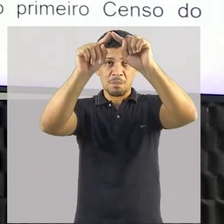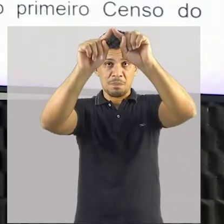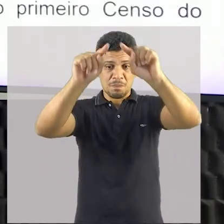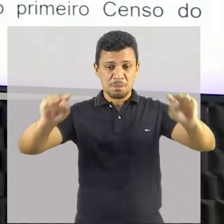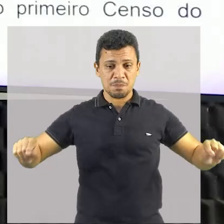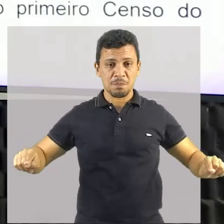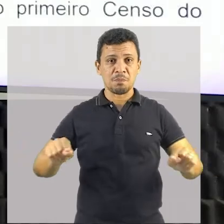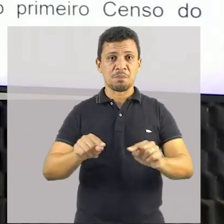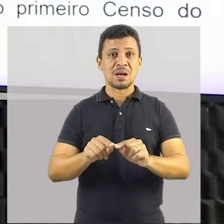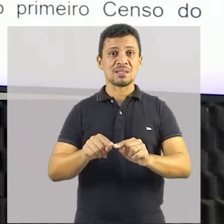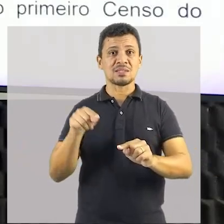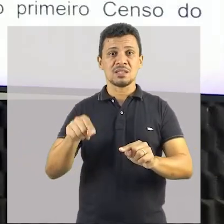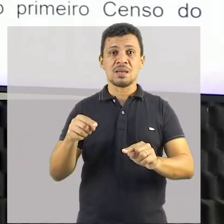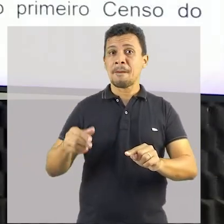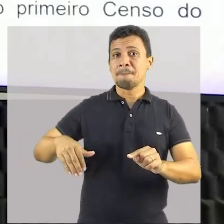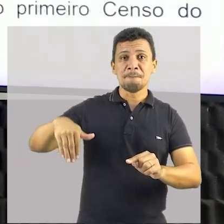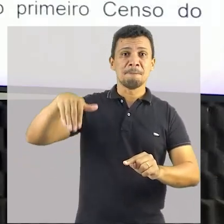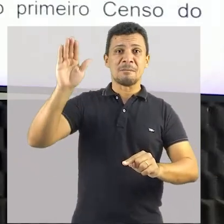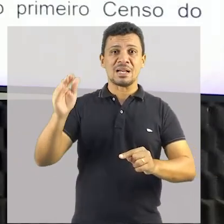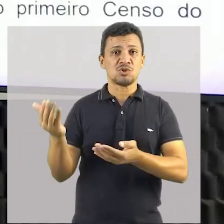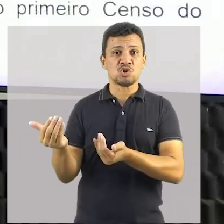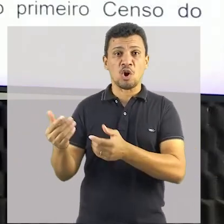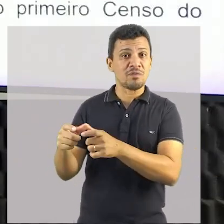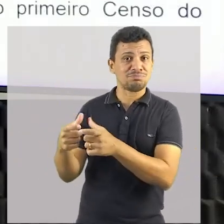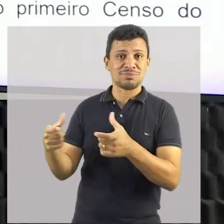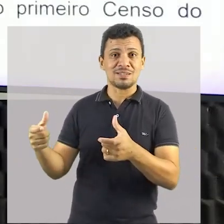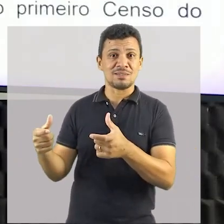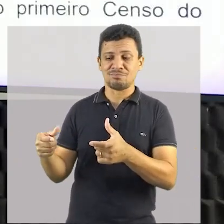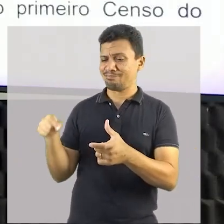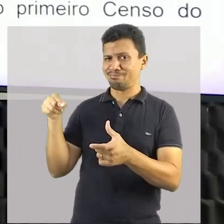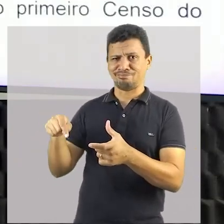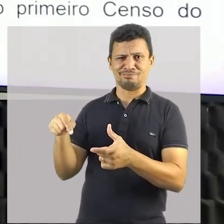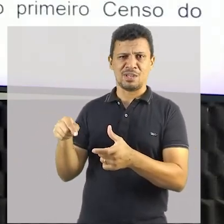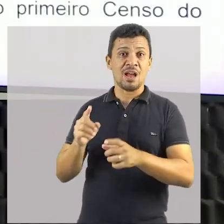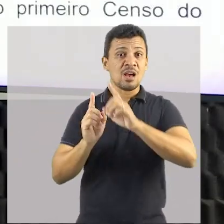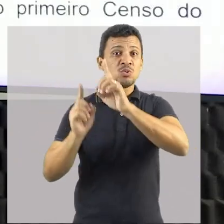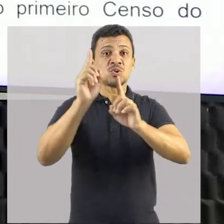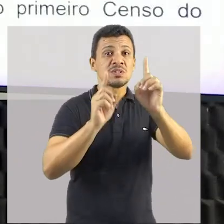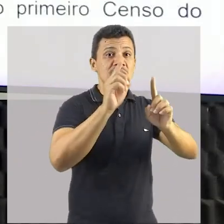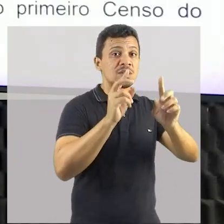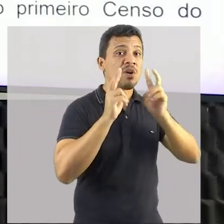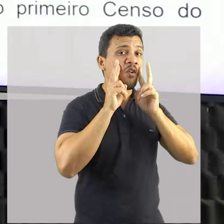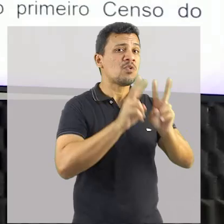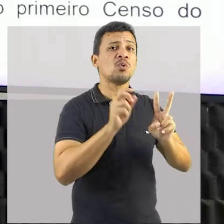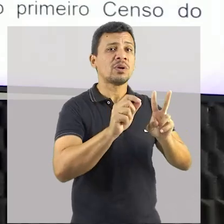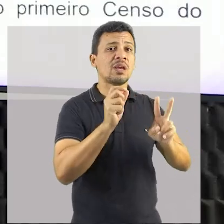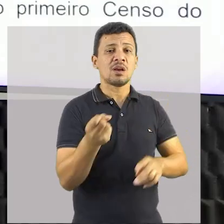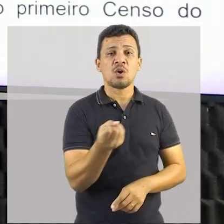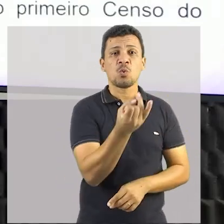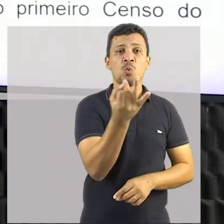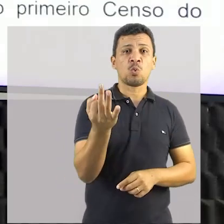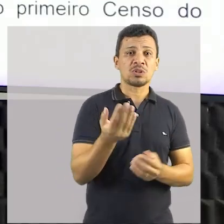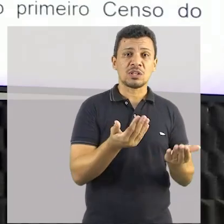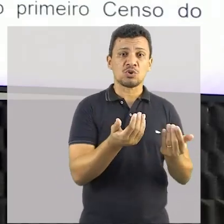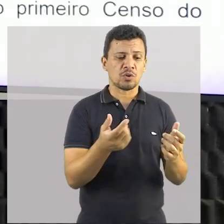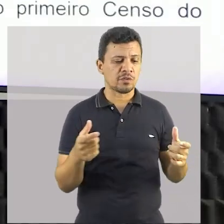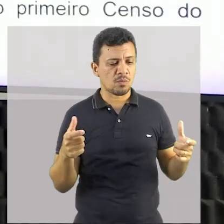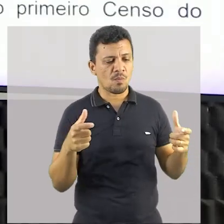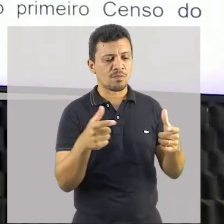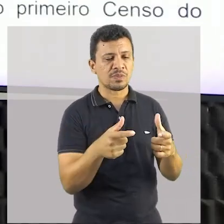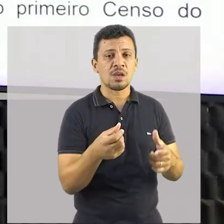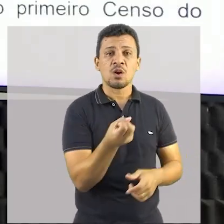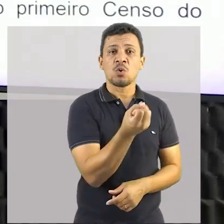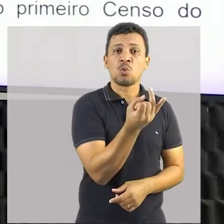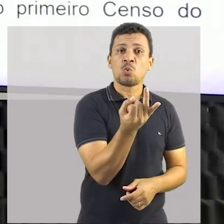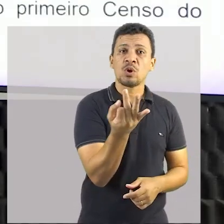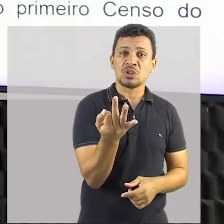que crescer se eu tiver mais jovens. Mas o que a gente está assistindo com o censo é que o número de jovens no Brasil diminuiu, que o número de